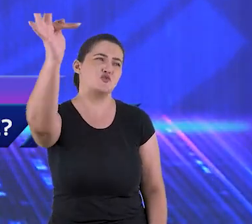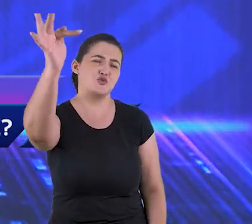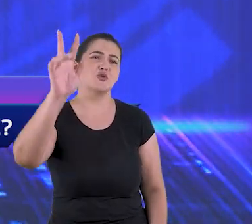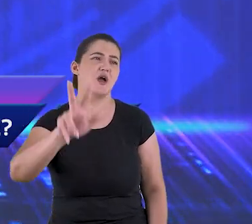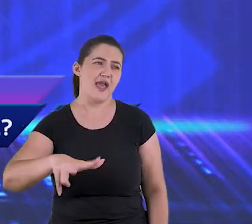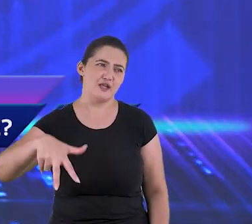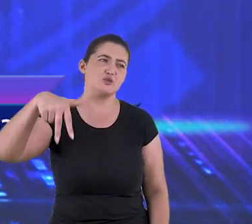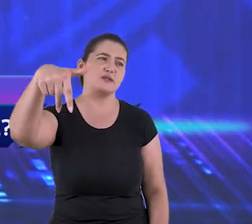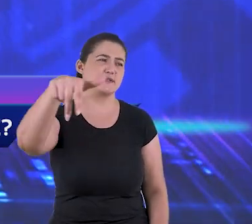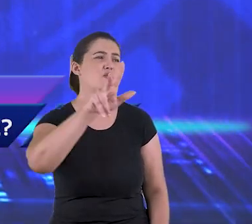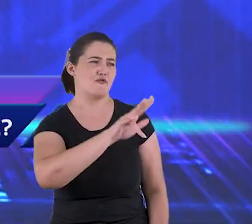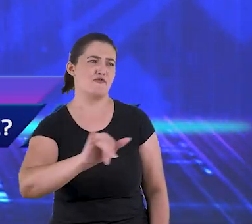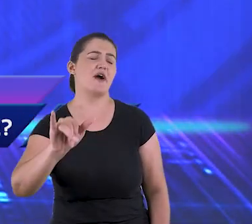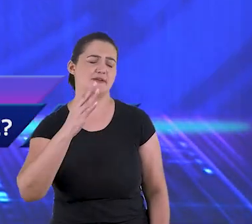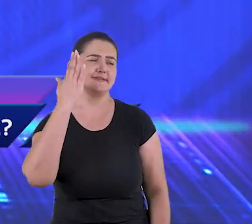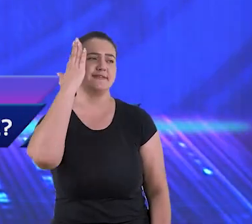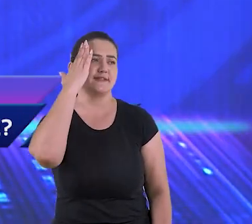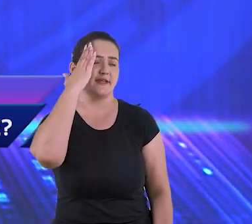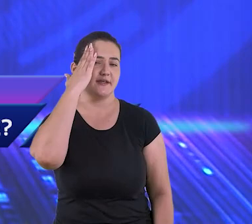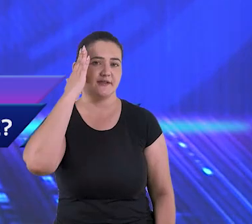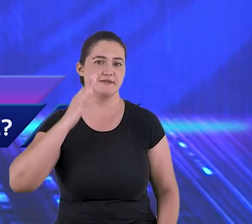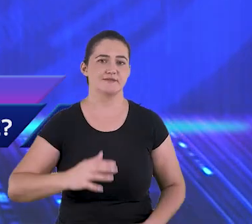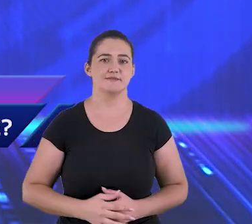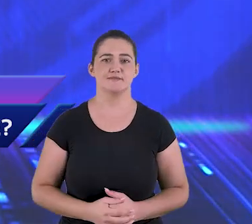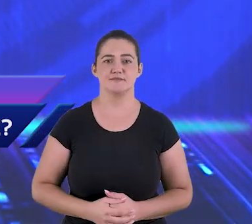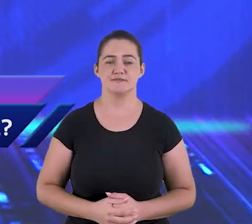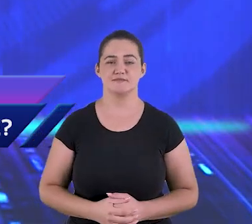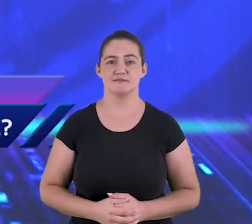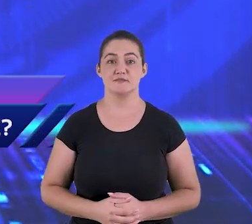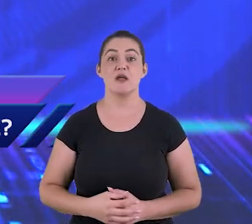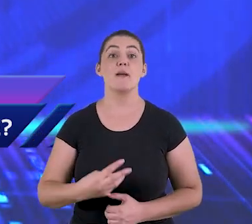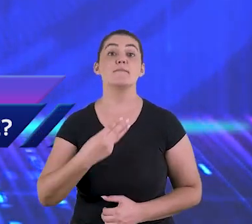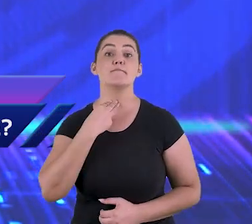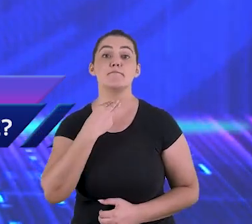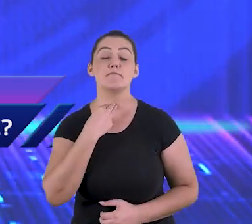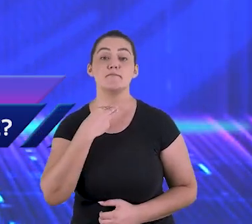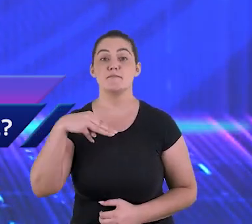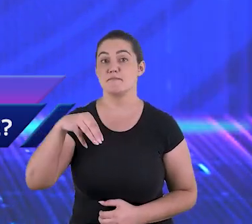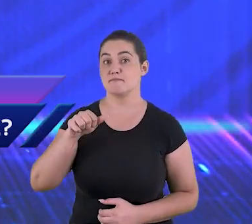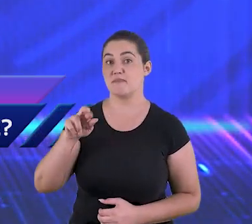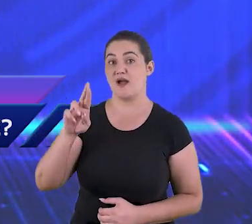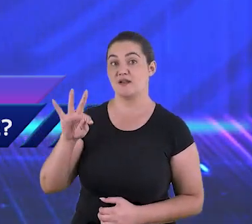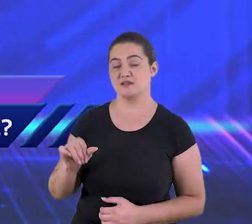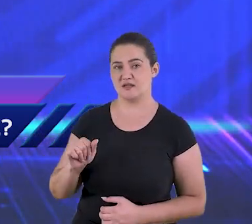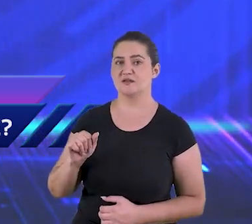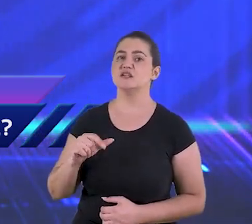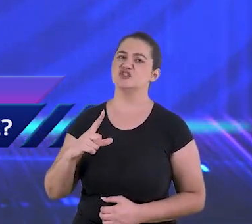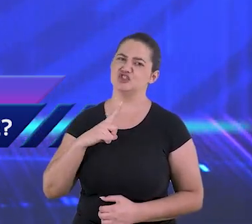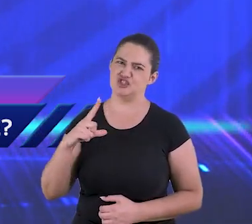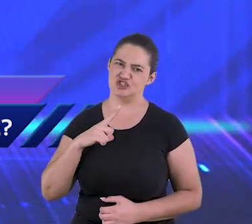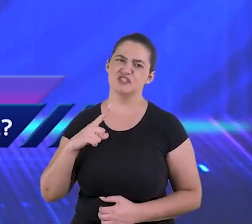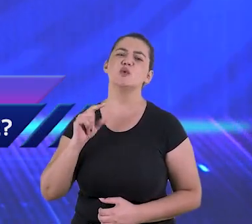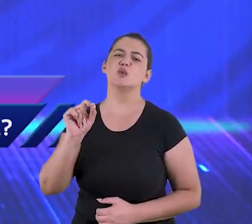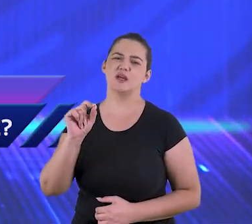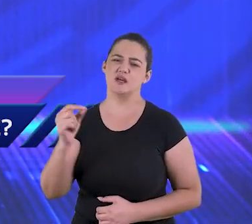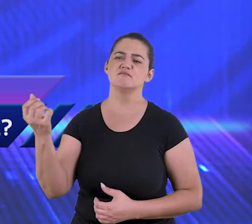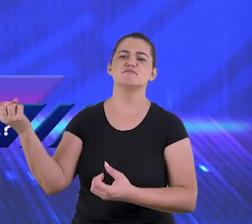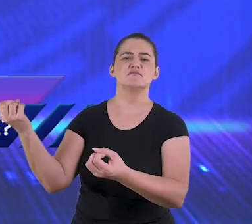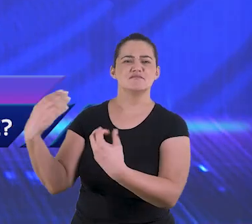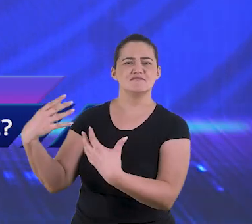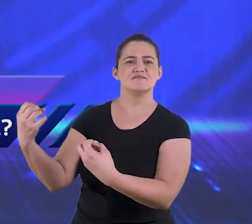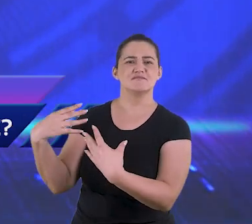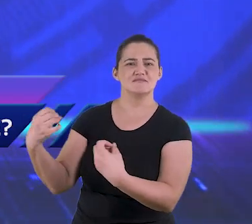replicou Marta, que ele há de ressurgir na ressurreição do último dia.